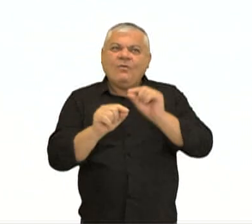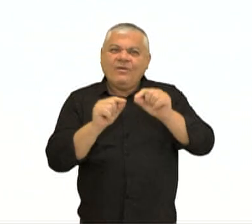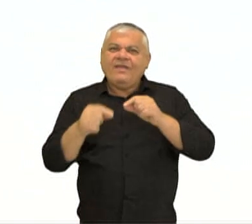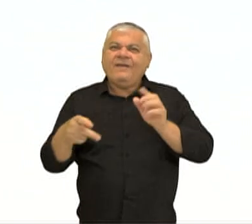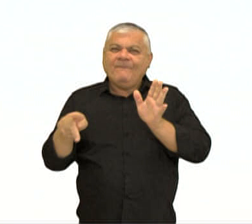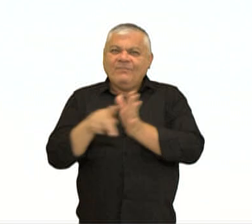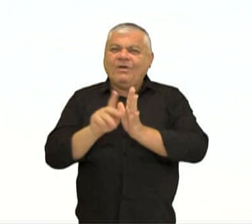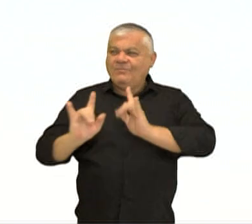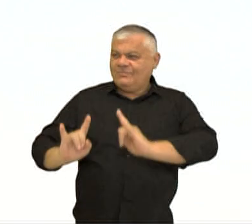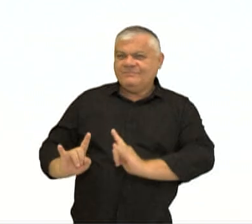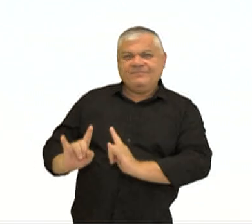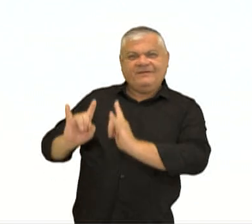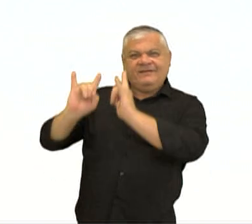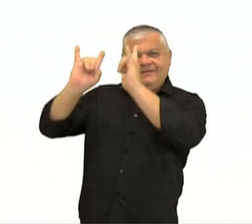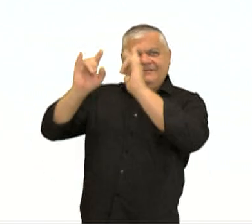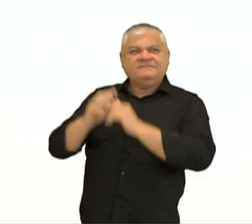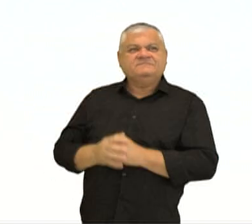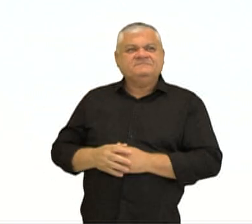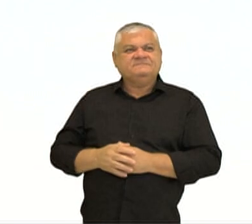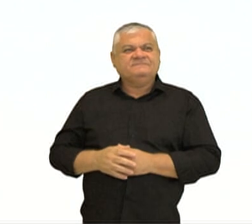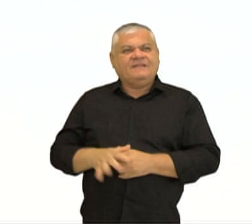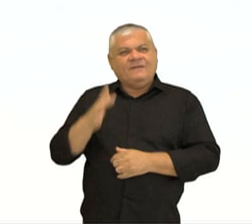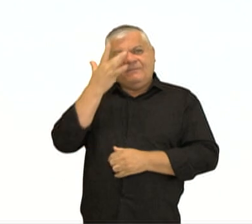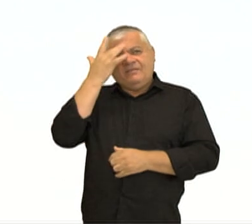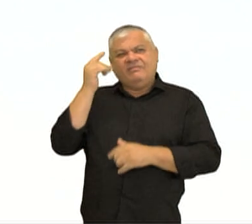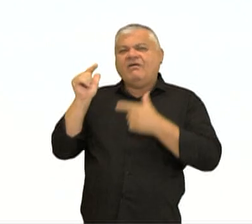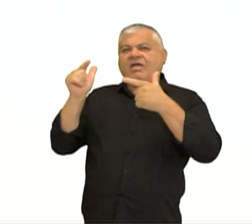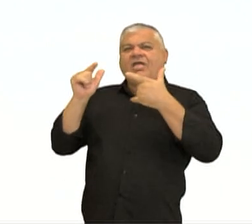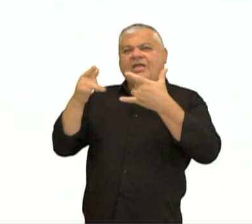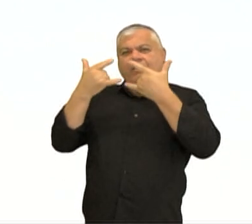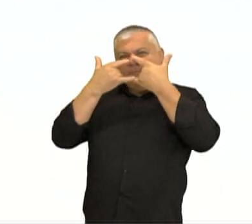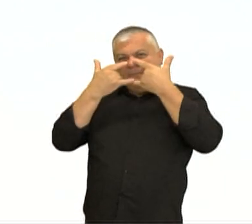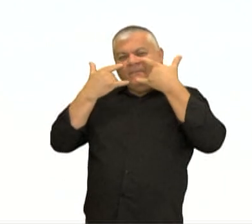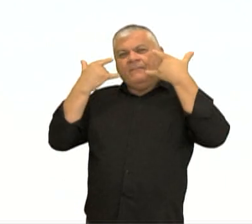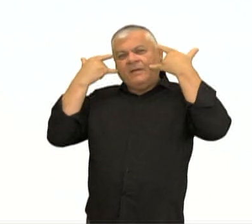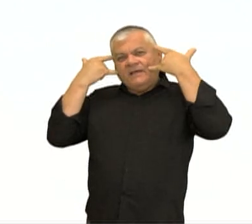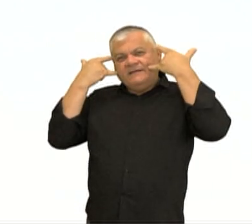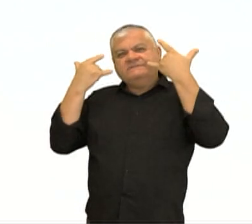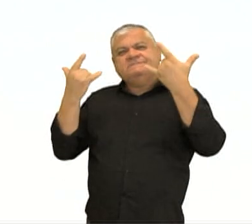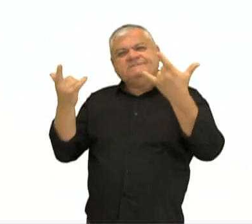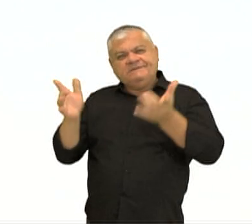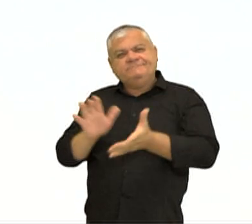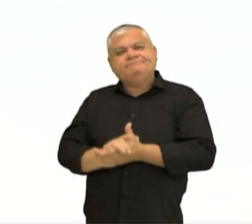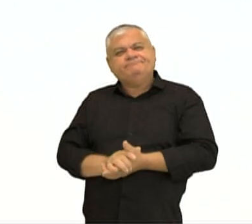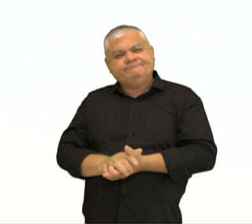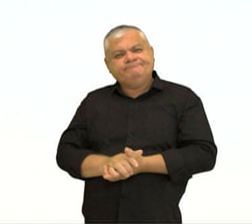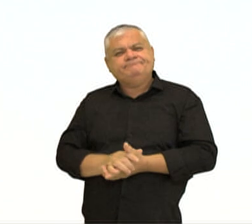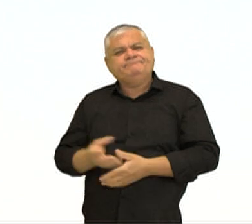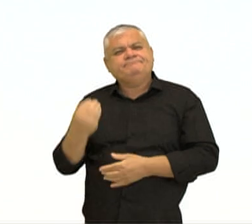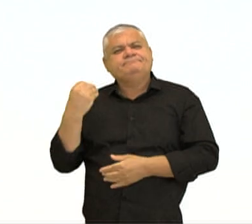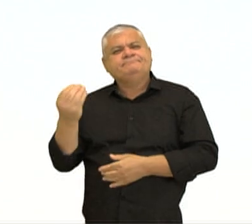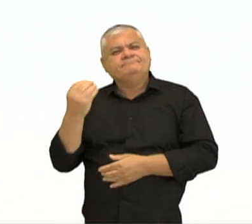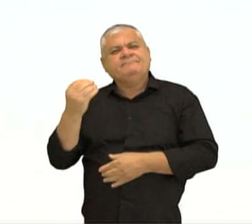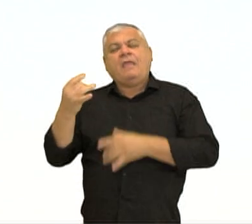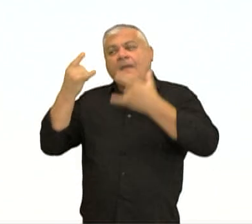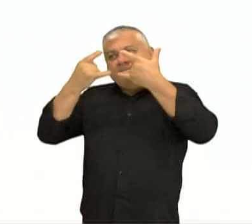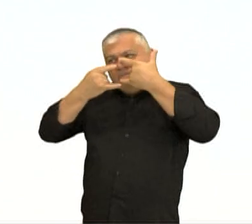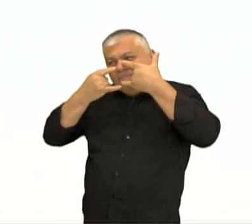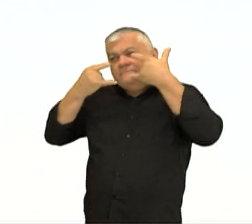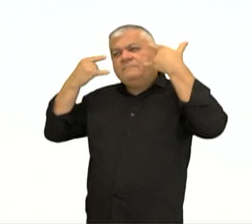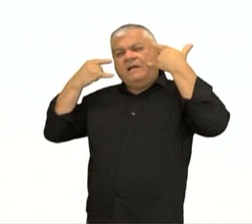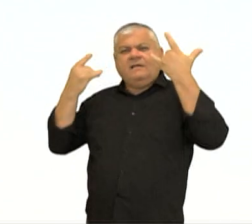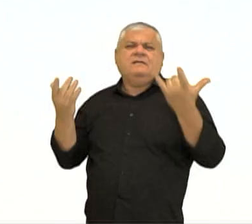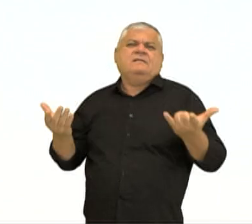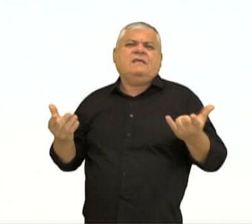prédio. E aí ela foi vandalizada, olha só o que aconteceu com ela. Colocaram uma máscara, né, agora na pandemia nela.